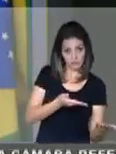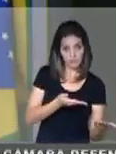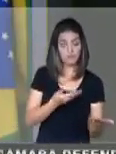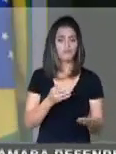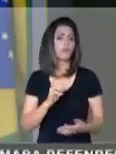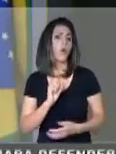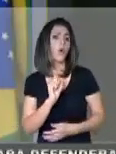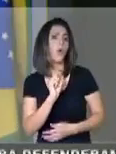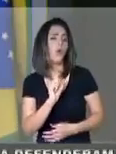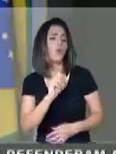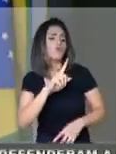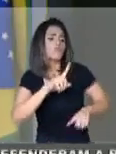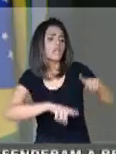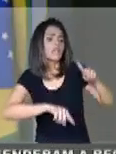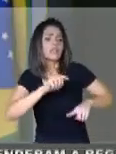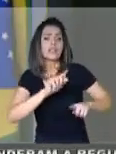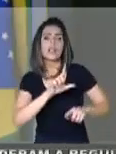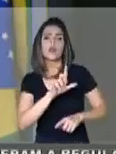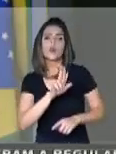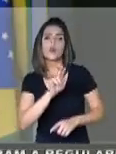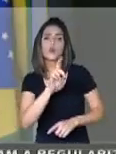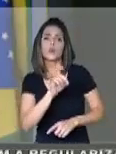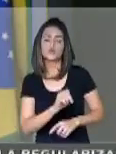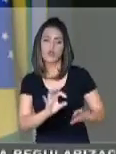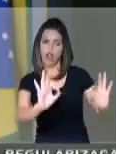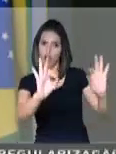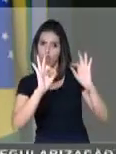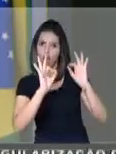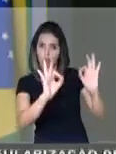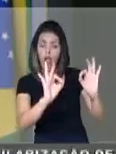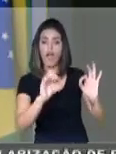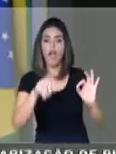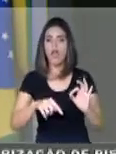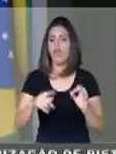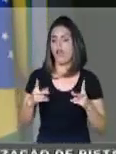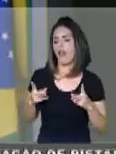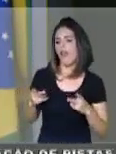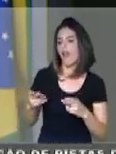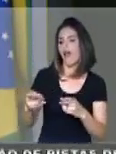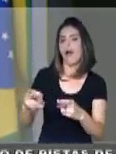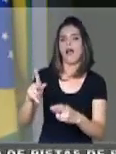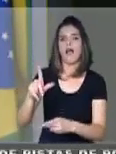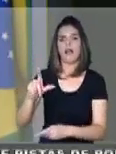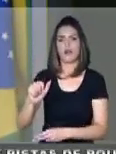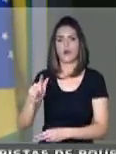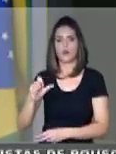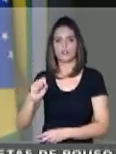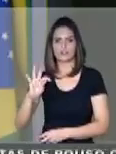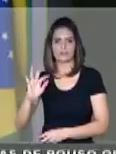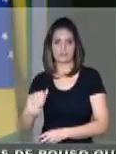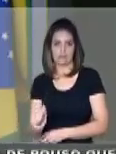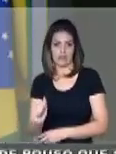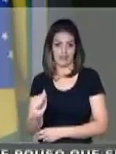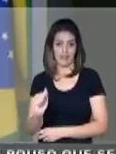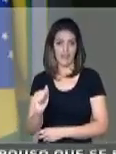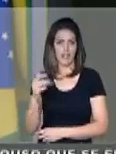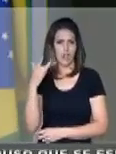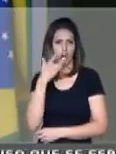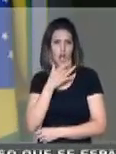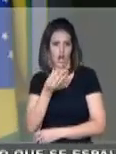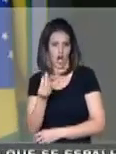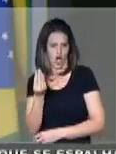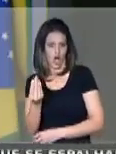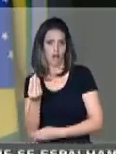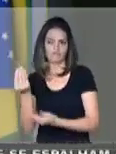seria um item de luxo se é fornecido lagosta a um chefe de Estado que o país